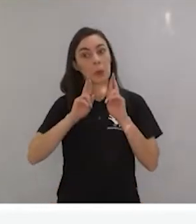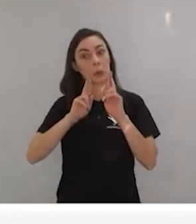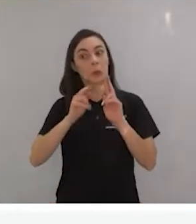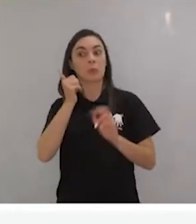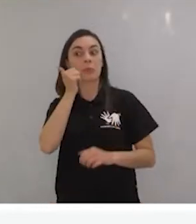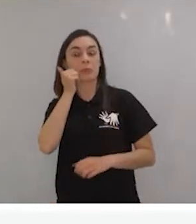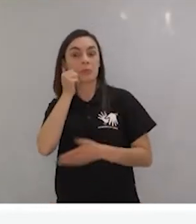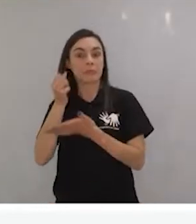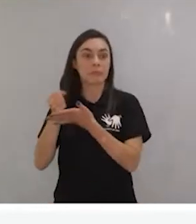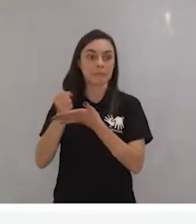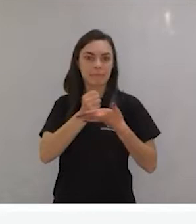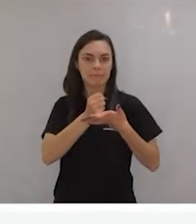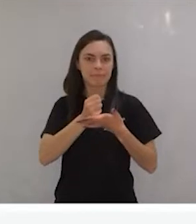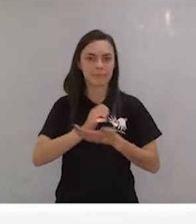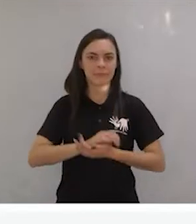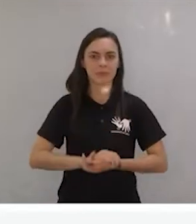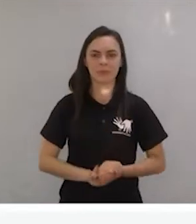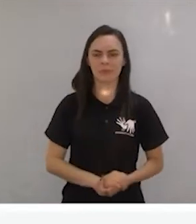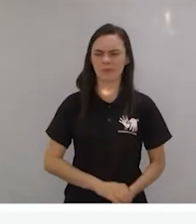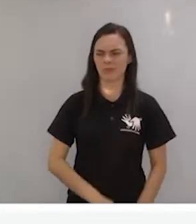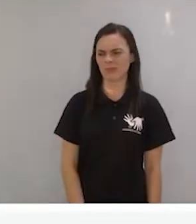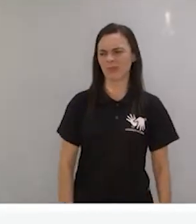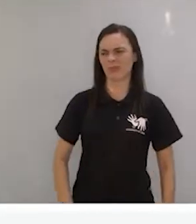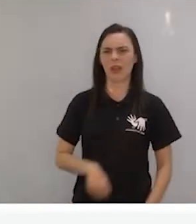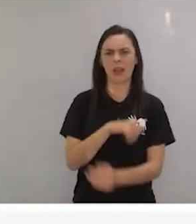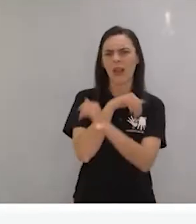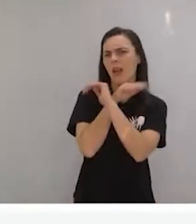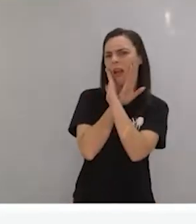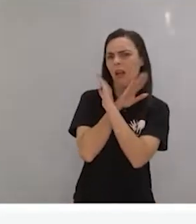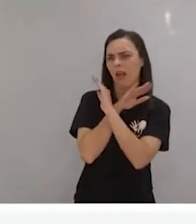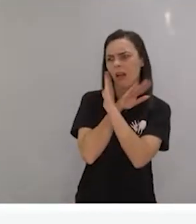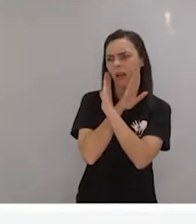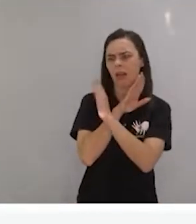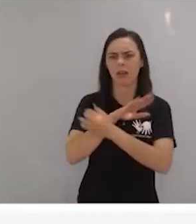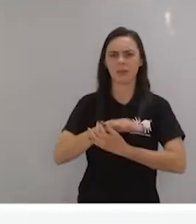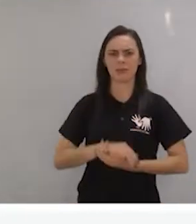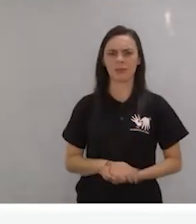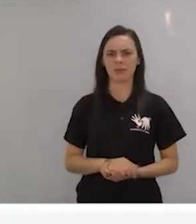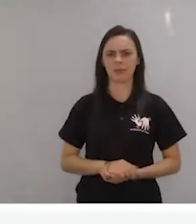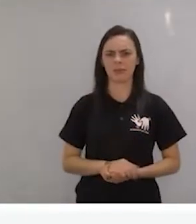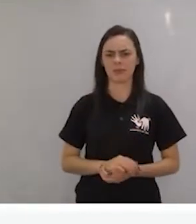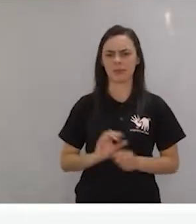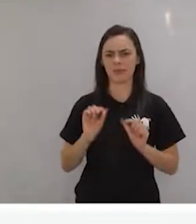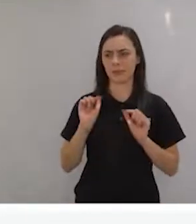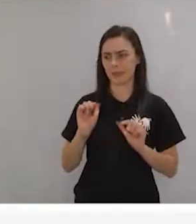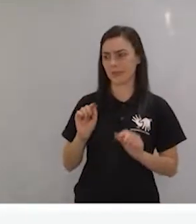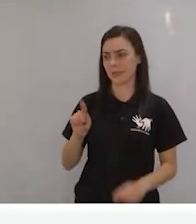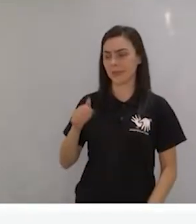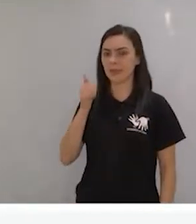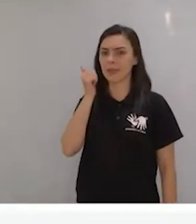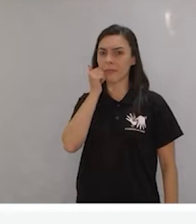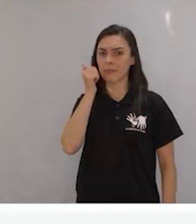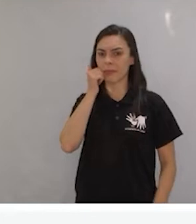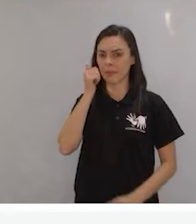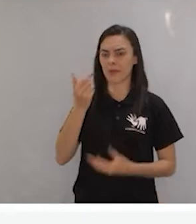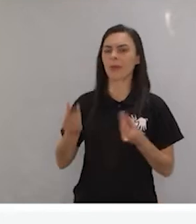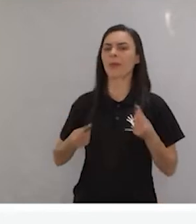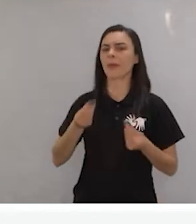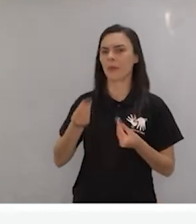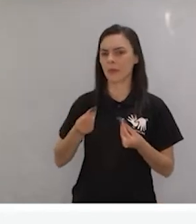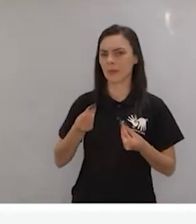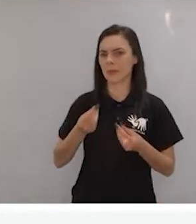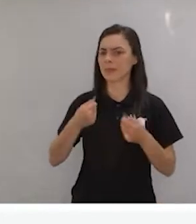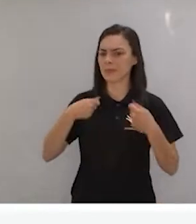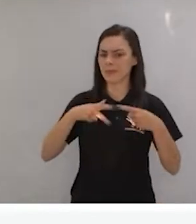possa ajudar. Claro que pode. Você não pode virar mãe se você não